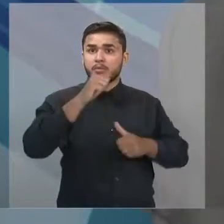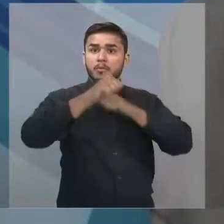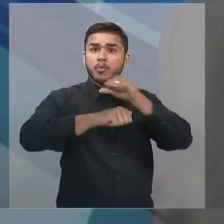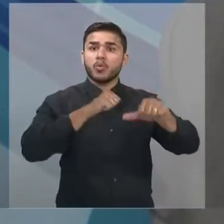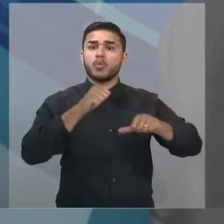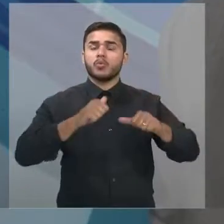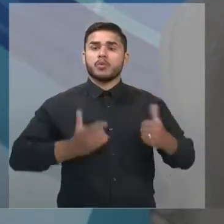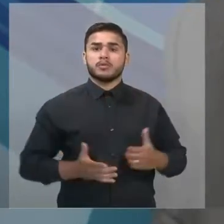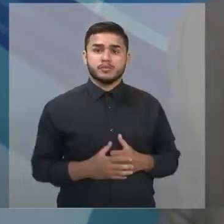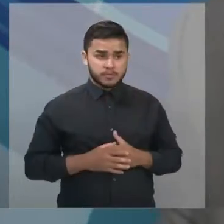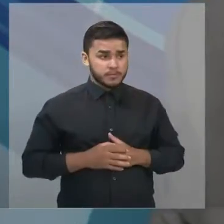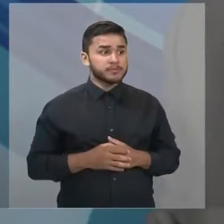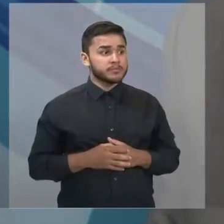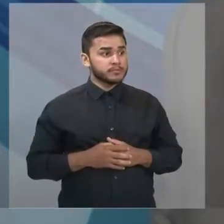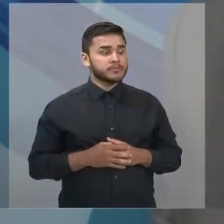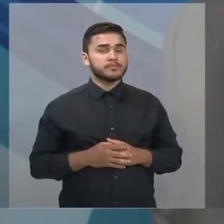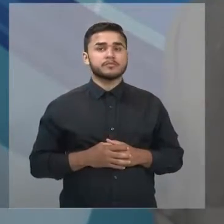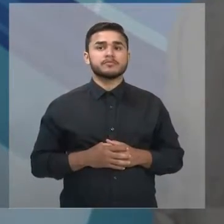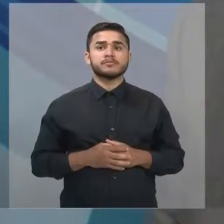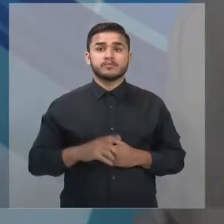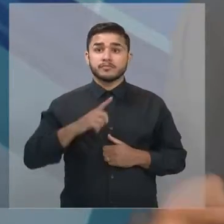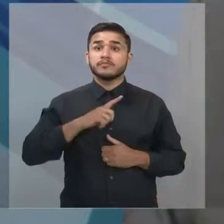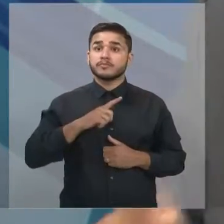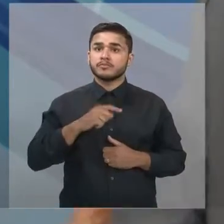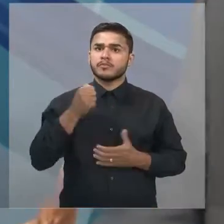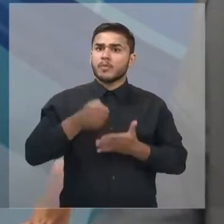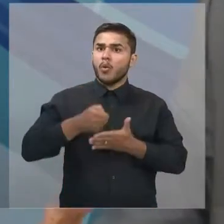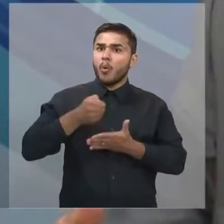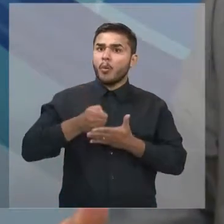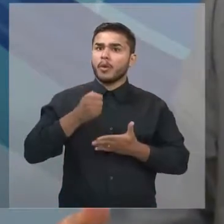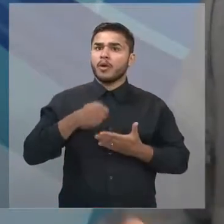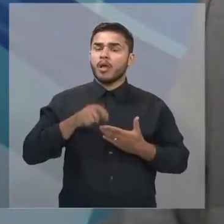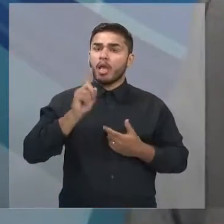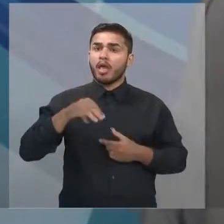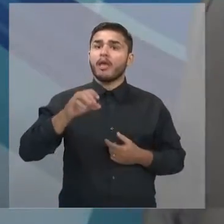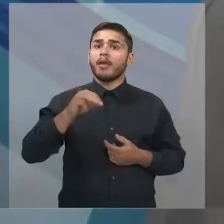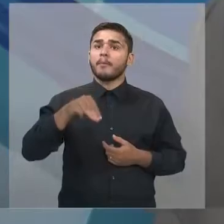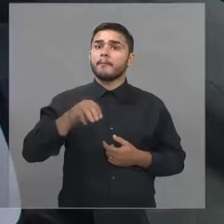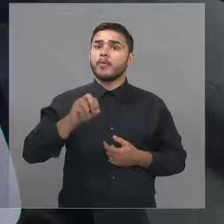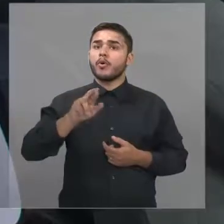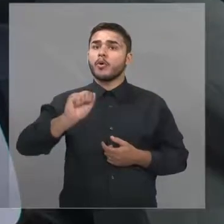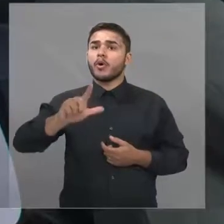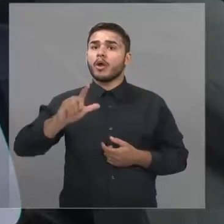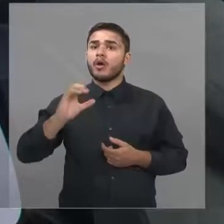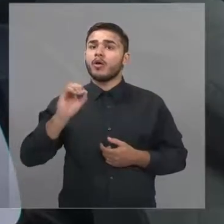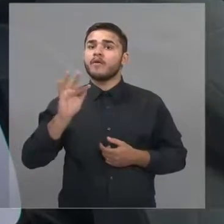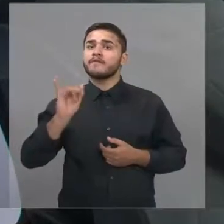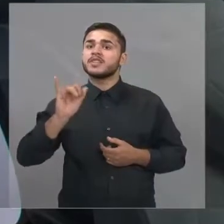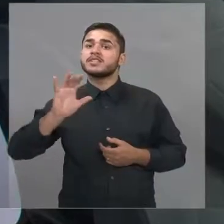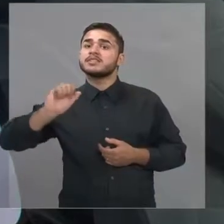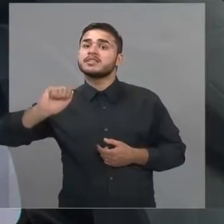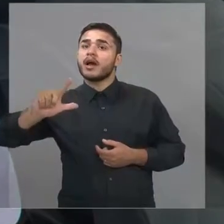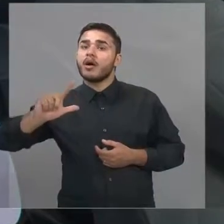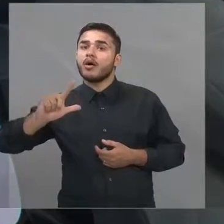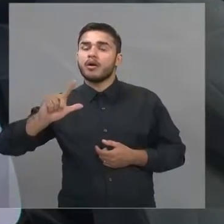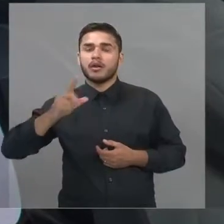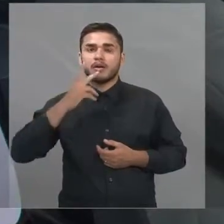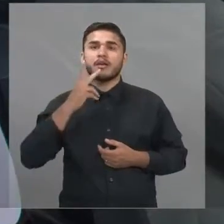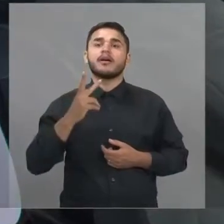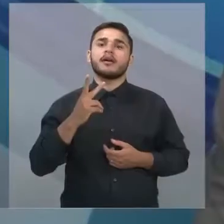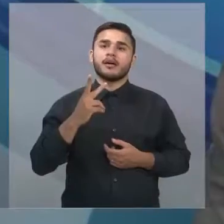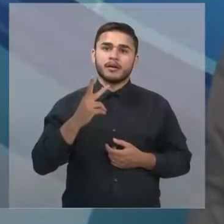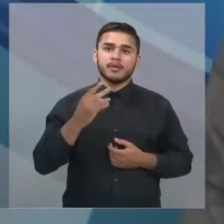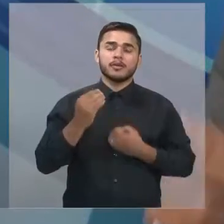mudança cultural. E essa forçação de barra é que eu chamo de imposição de uma moral oficial. E moral oficial contraria a liberdade